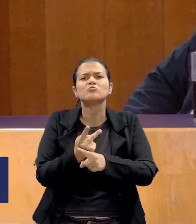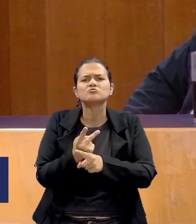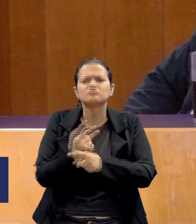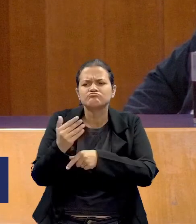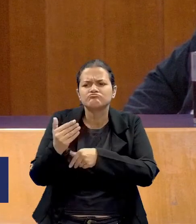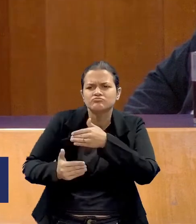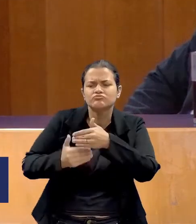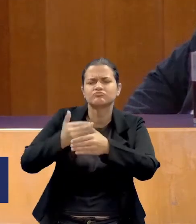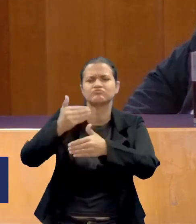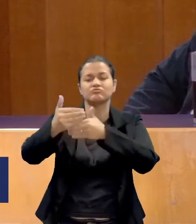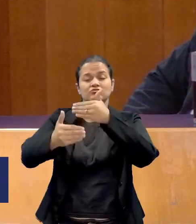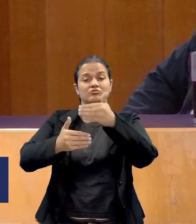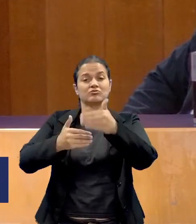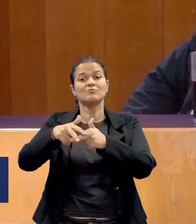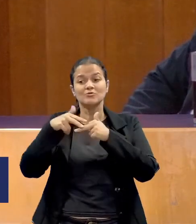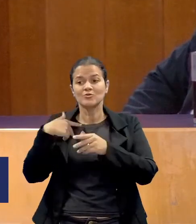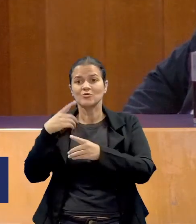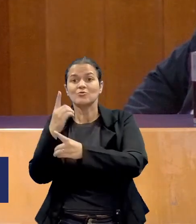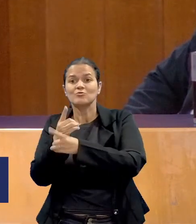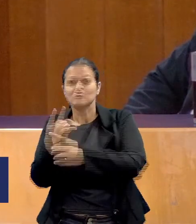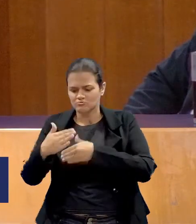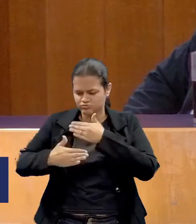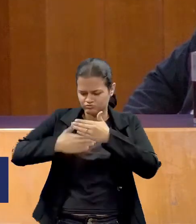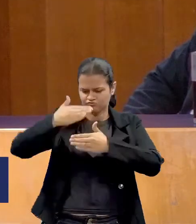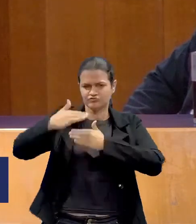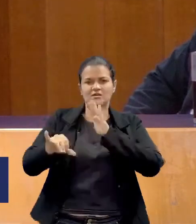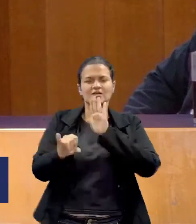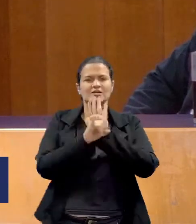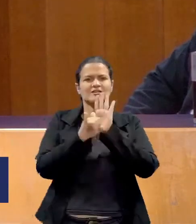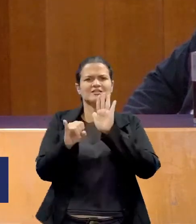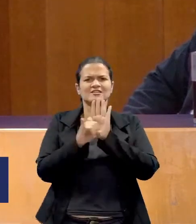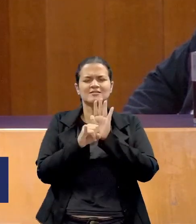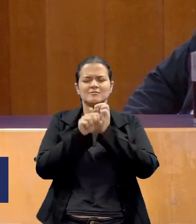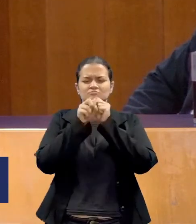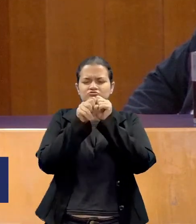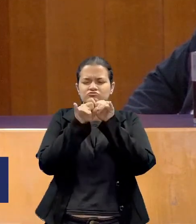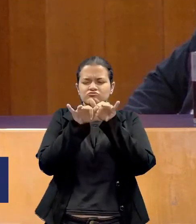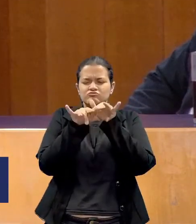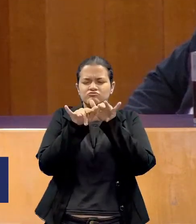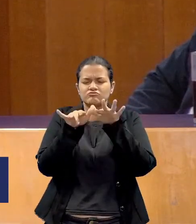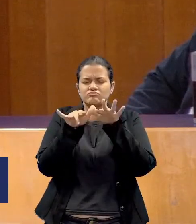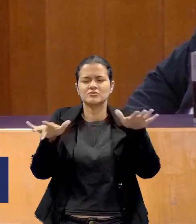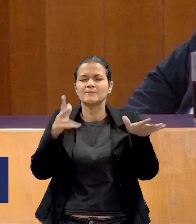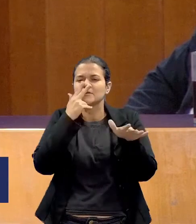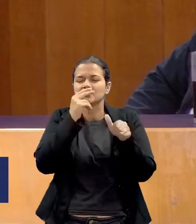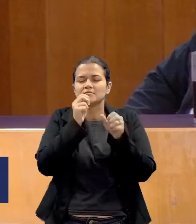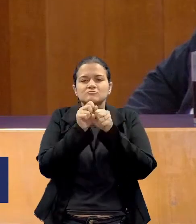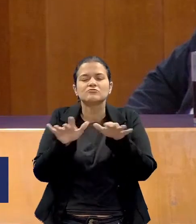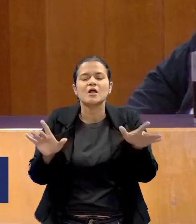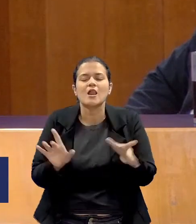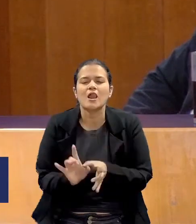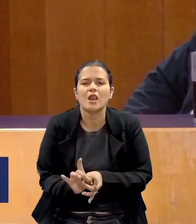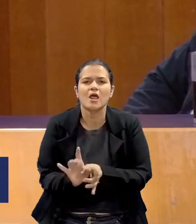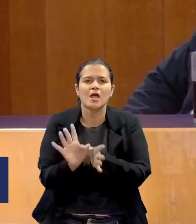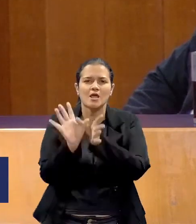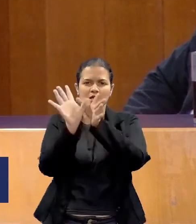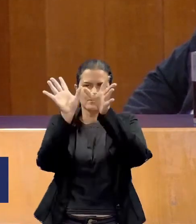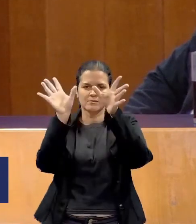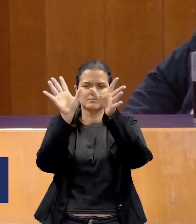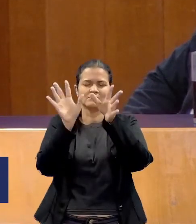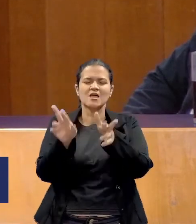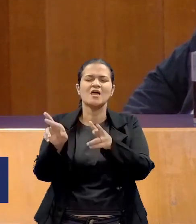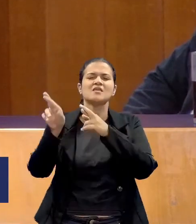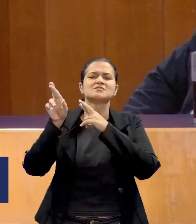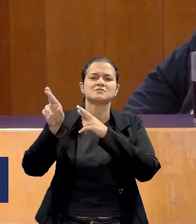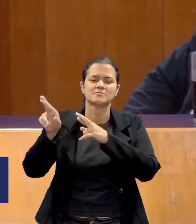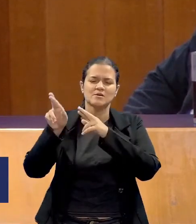construção e da identidade, isso é uma fagulha de liberdade, uma fagulha de